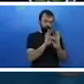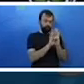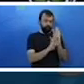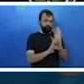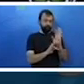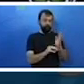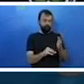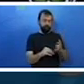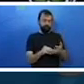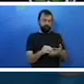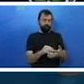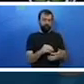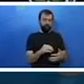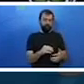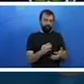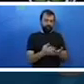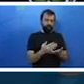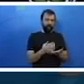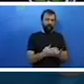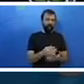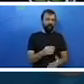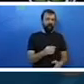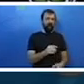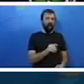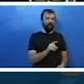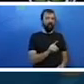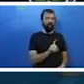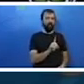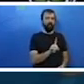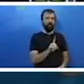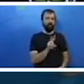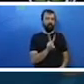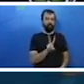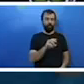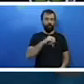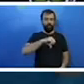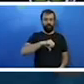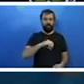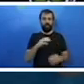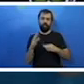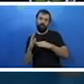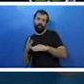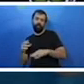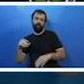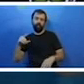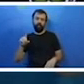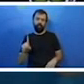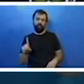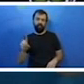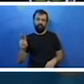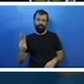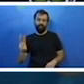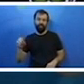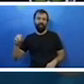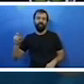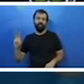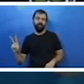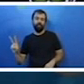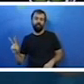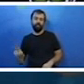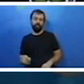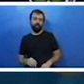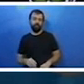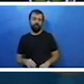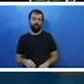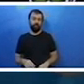da 129 até a 132. Não é para escrever isso, isso aqui é uma indicação de onde está